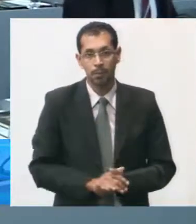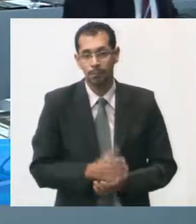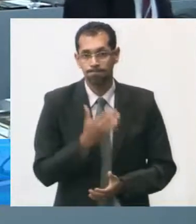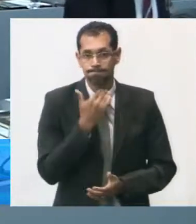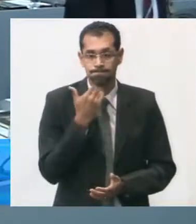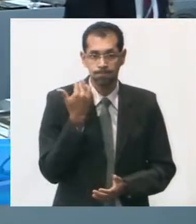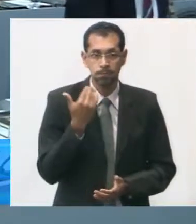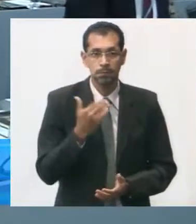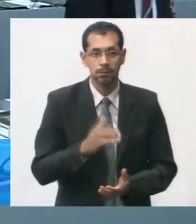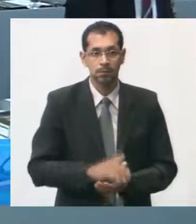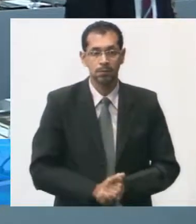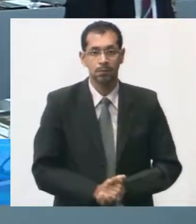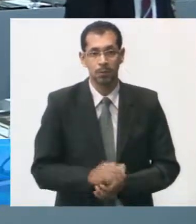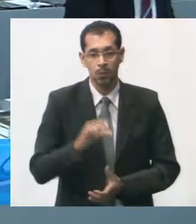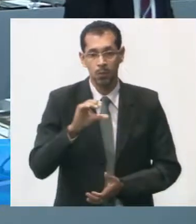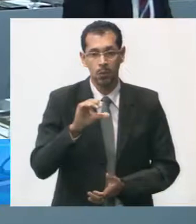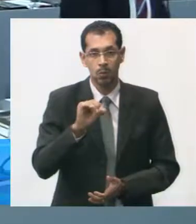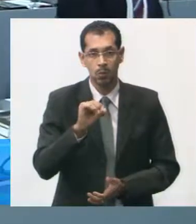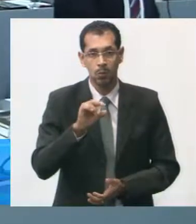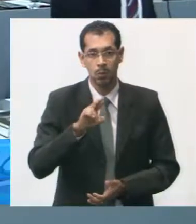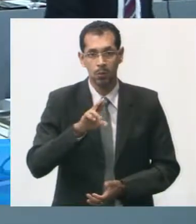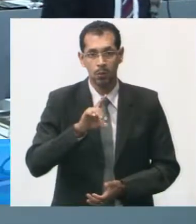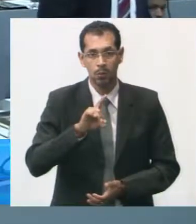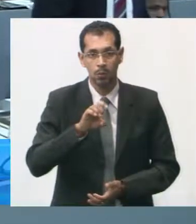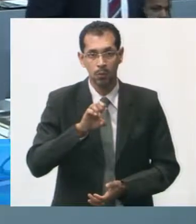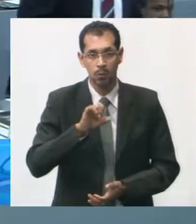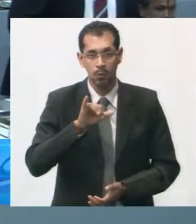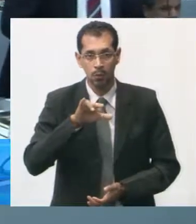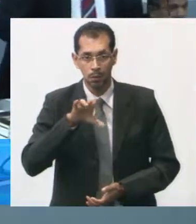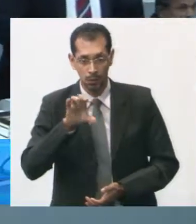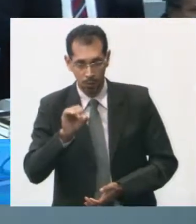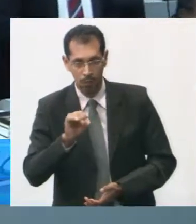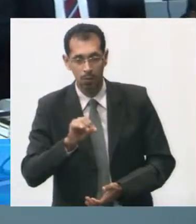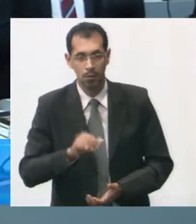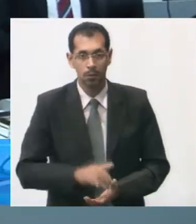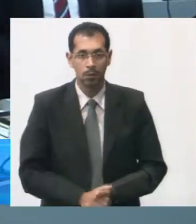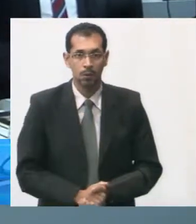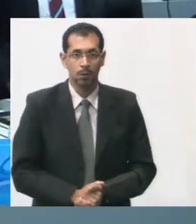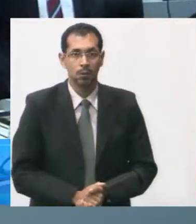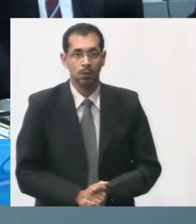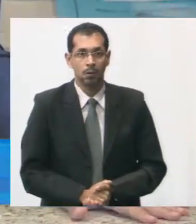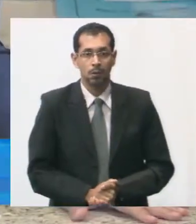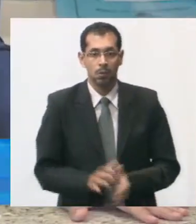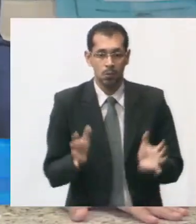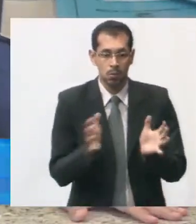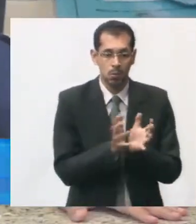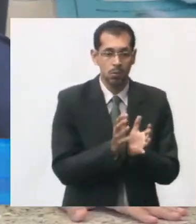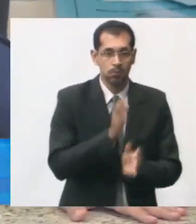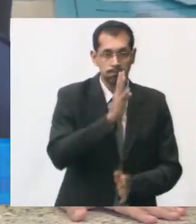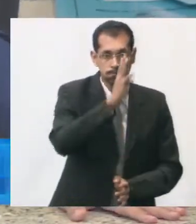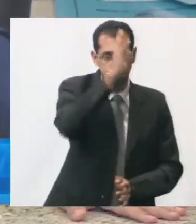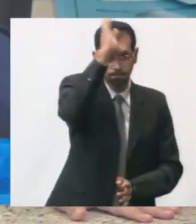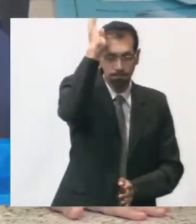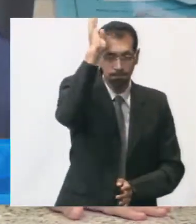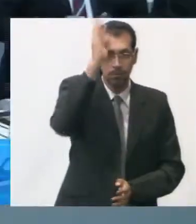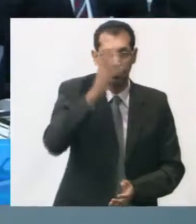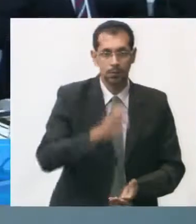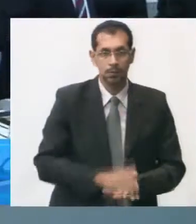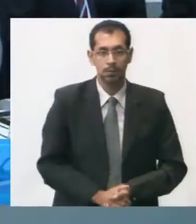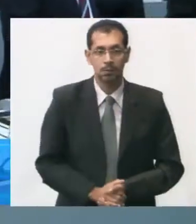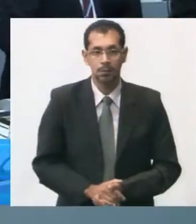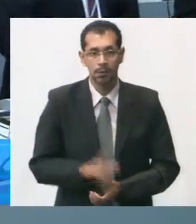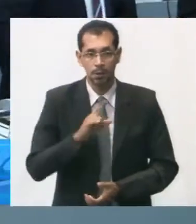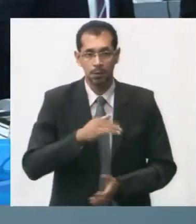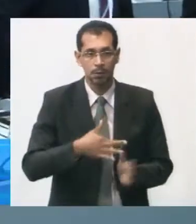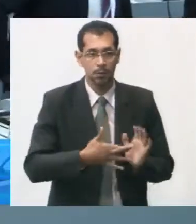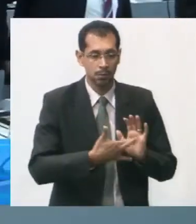nome da corporação do Corpo de Bombeiro. É regimental, um minuto de silêncio, conforme solicitado pelo vereador